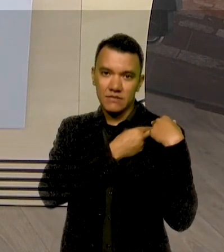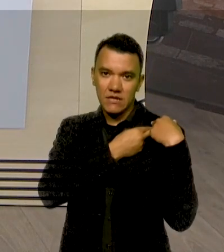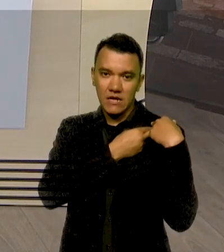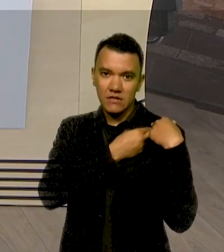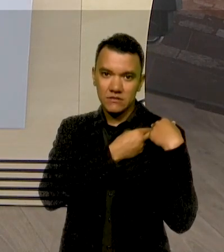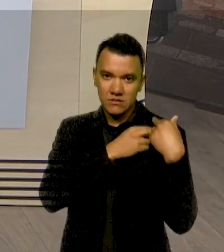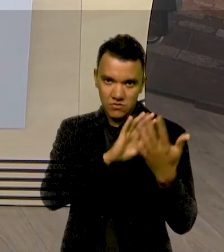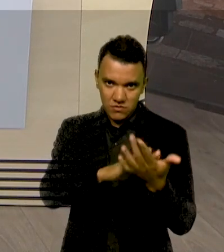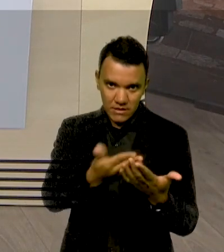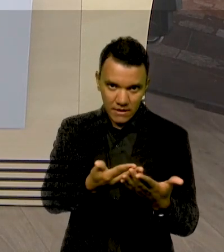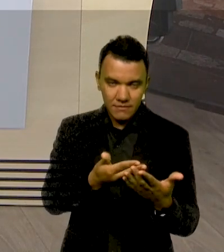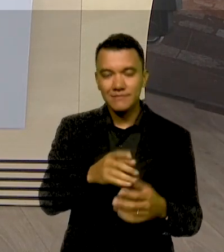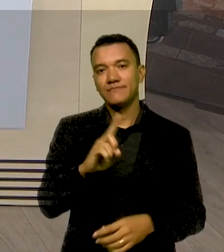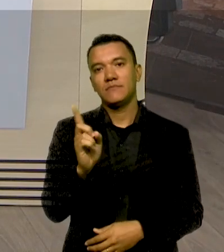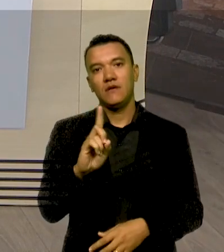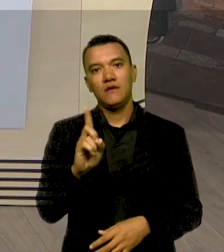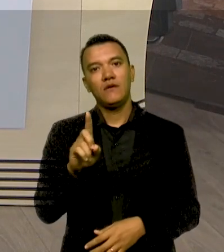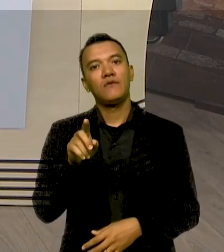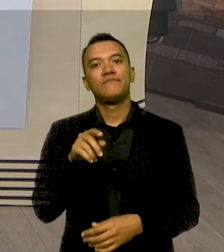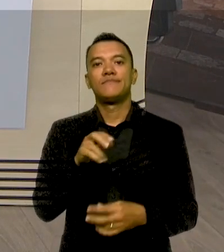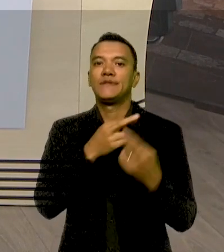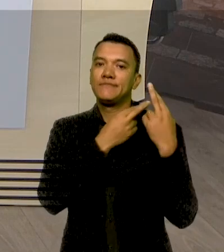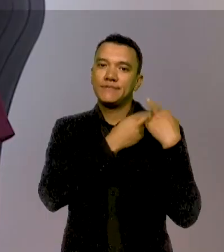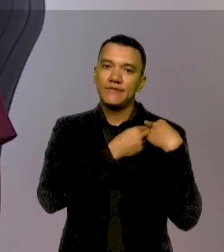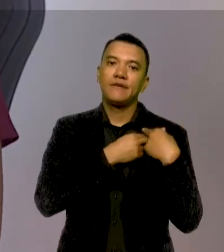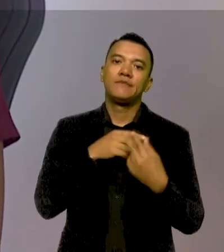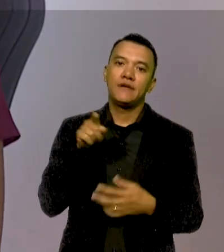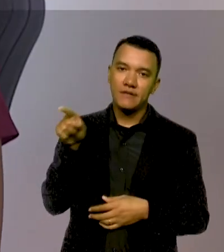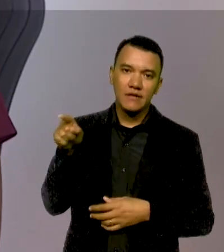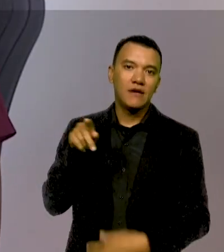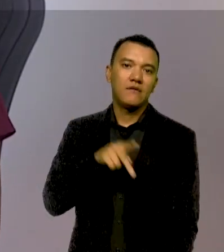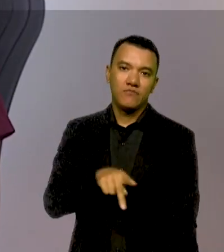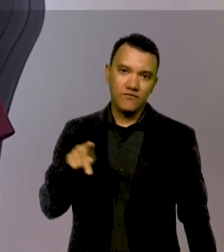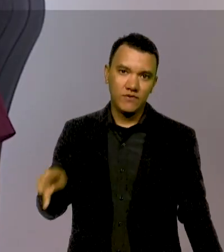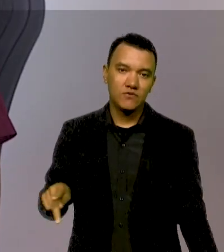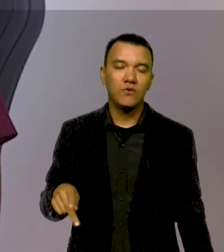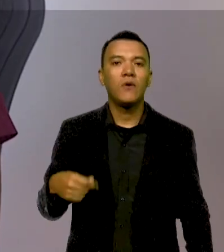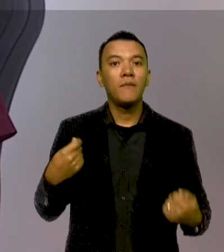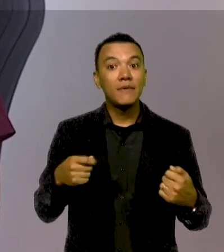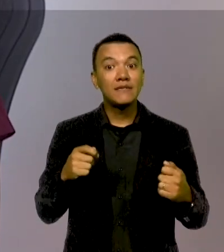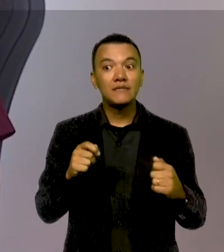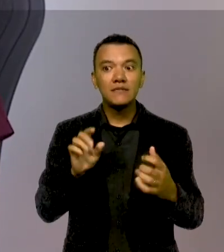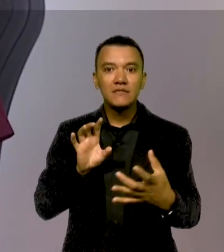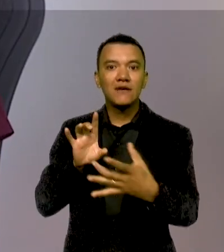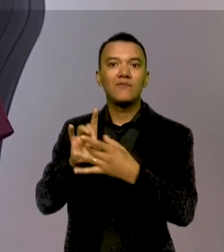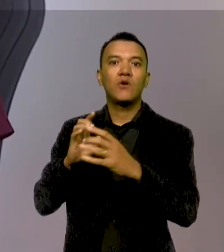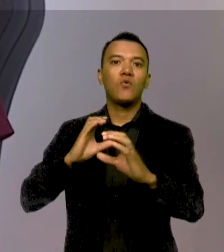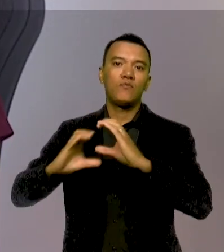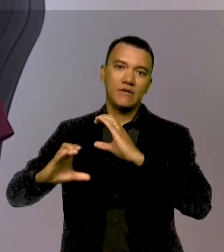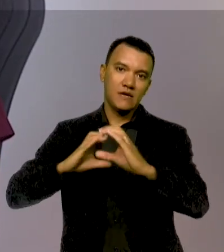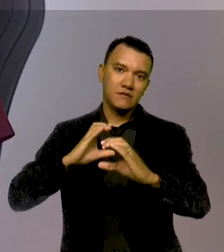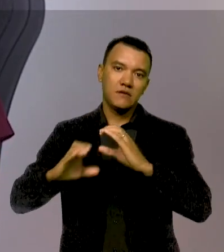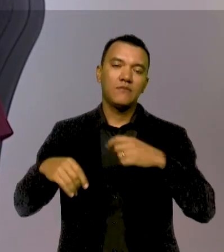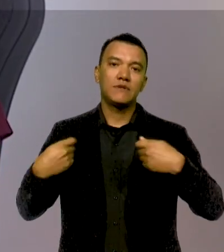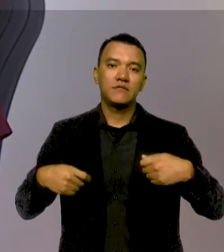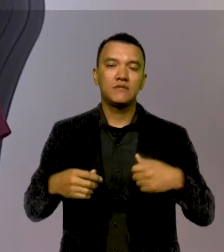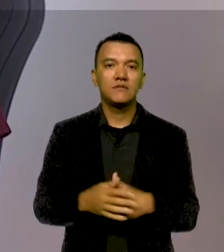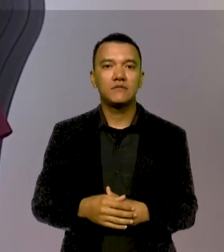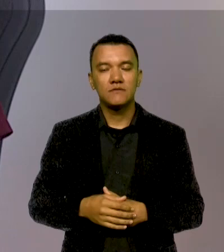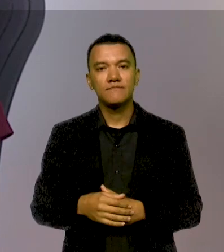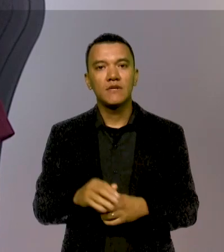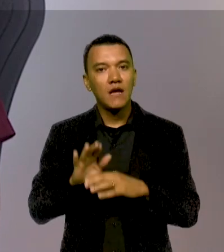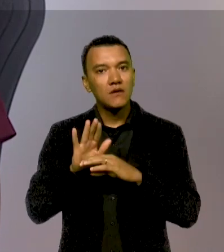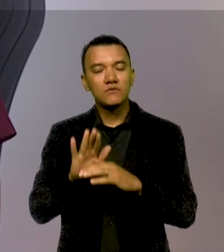professor ele precisa buscar essa conexão de comunicação com o seu estudante surdo e isso tem um efeito